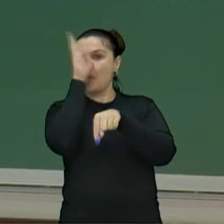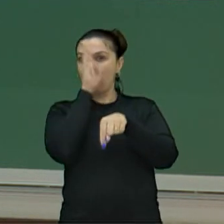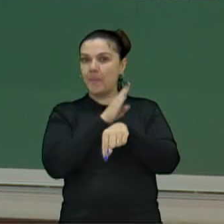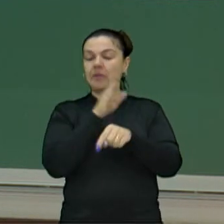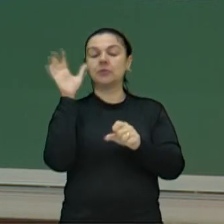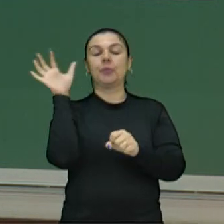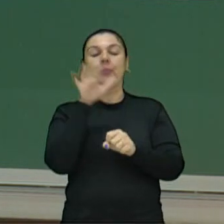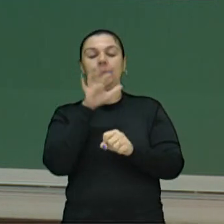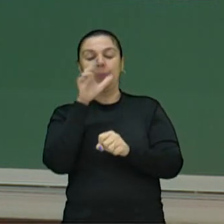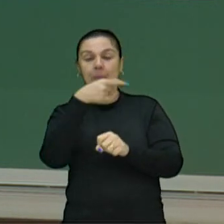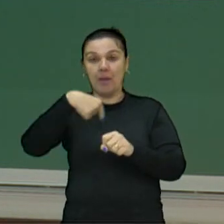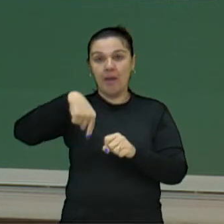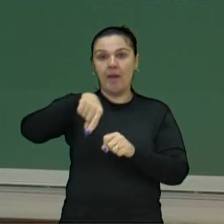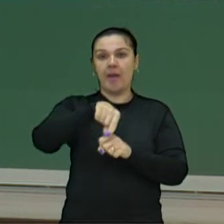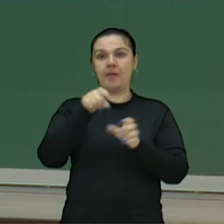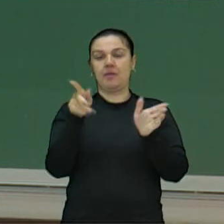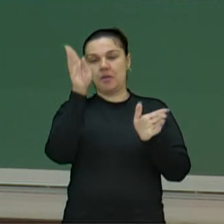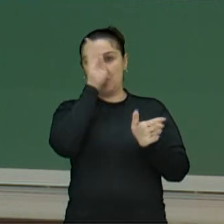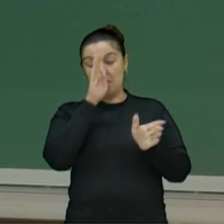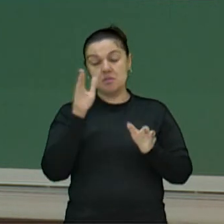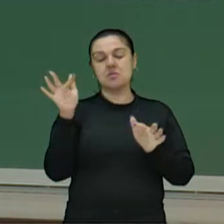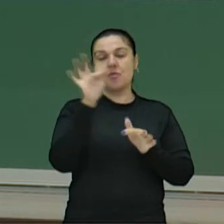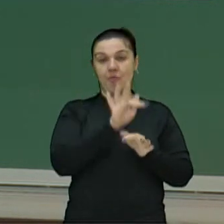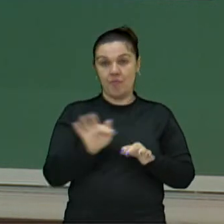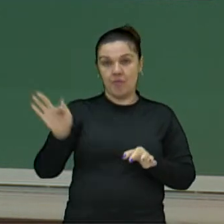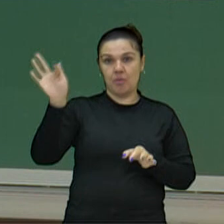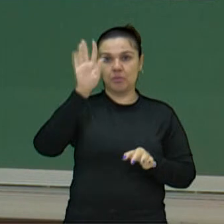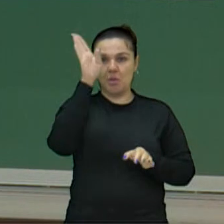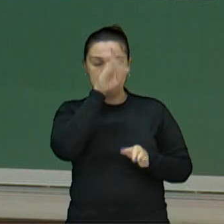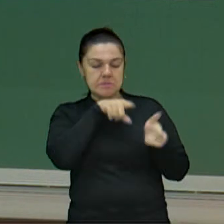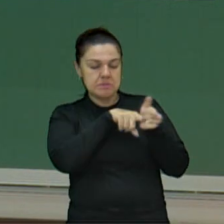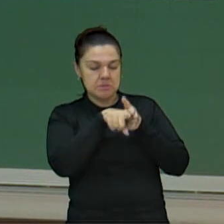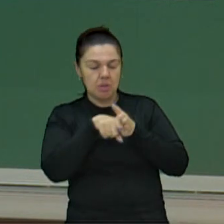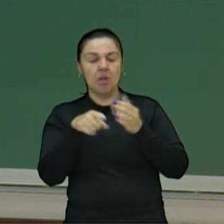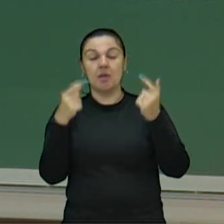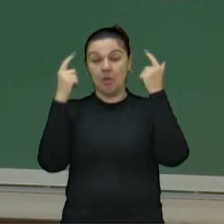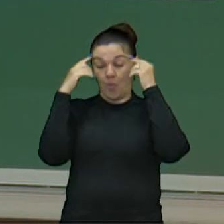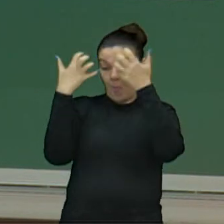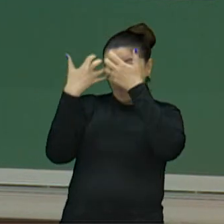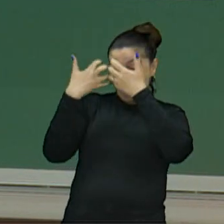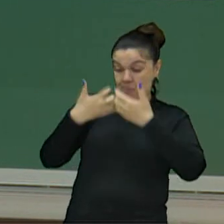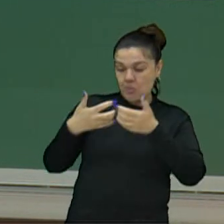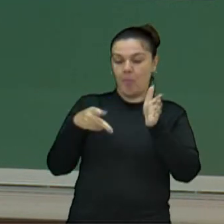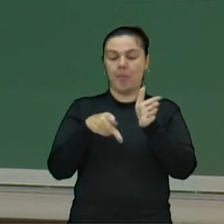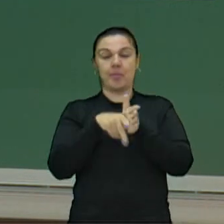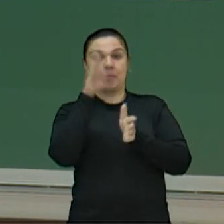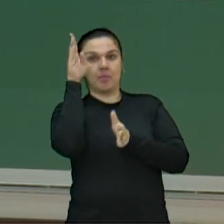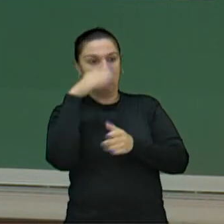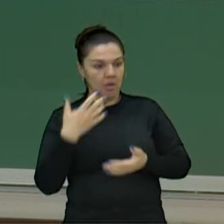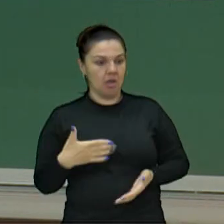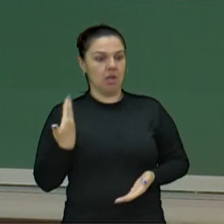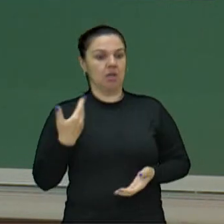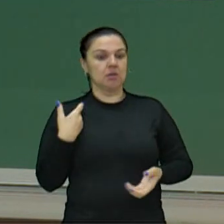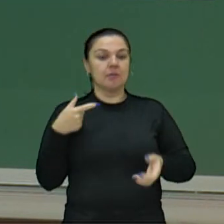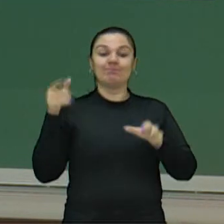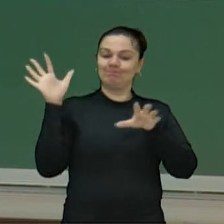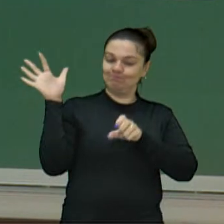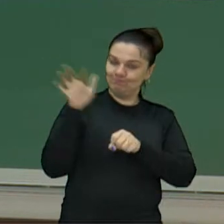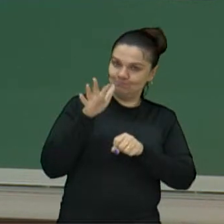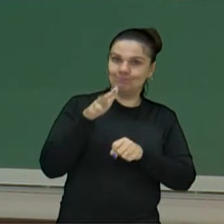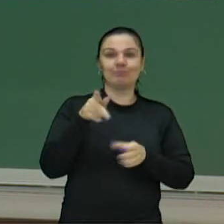muito estudado pelos pesquisadores das nossas universidades brasileiras. O pensamento brasileiro foi bastante impactado pela filosofia de Michel Foucault.